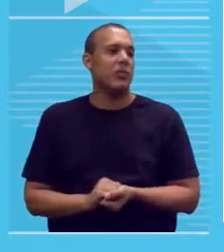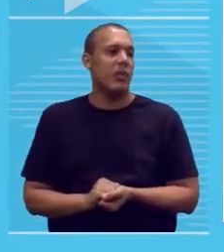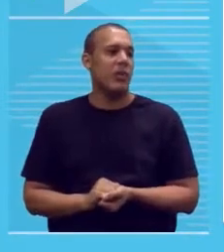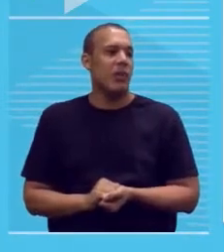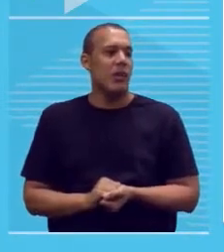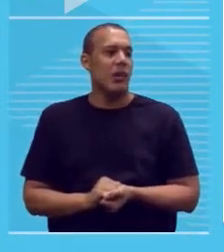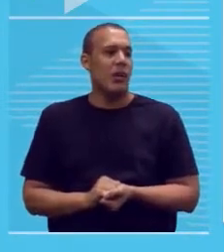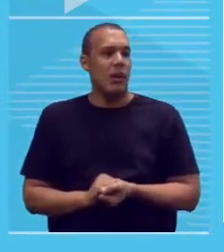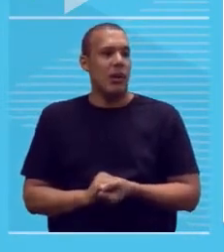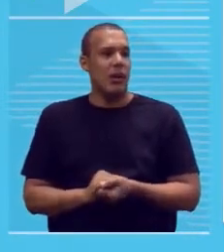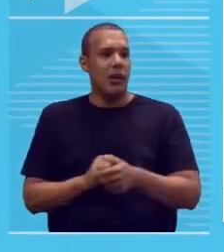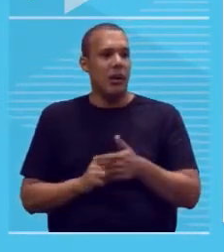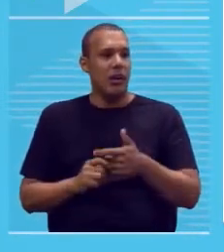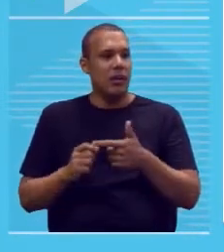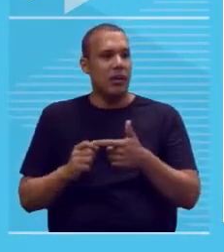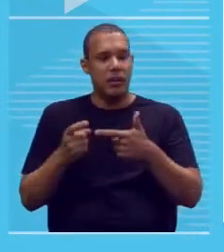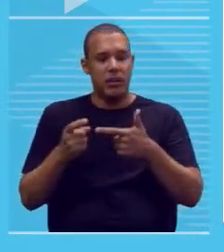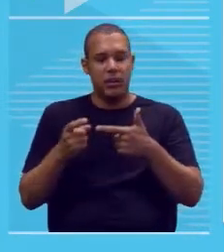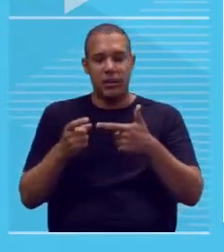eixo X,